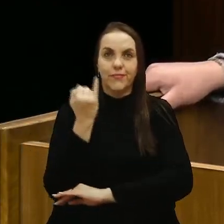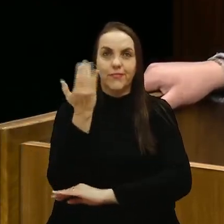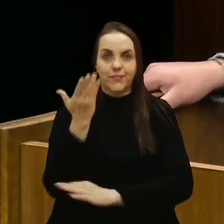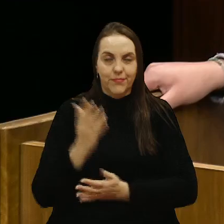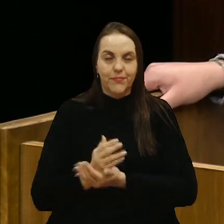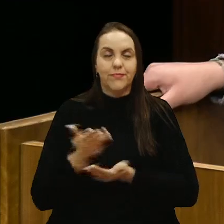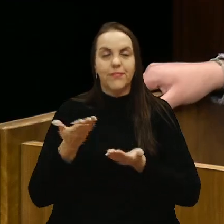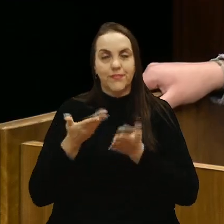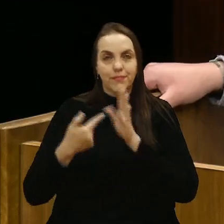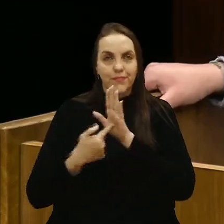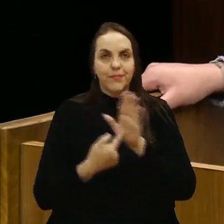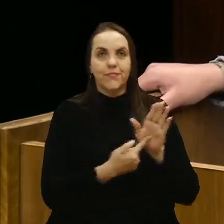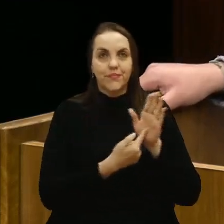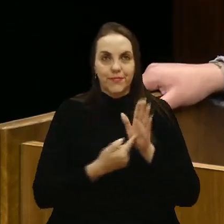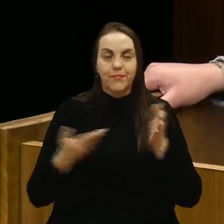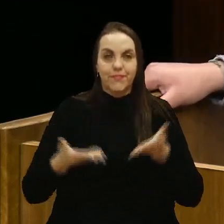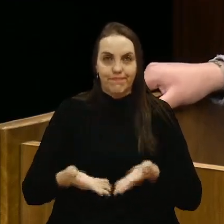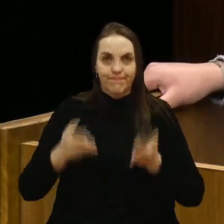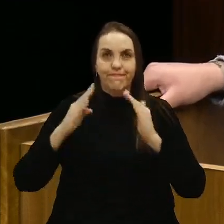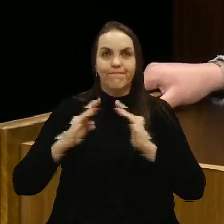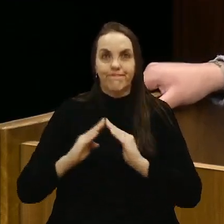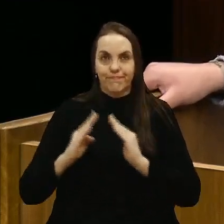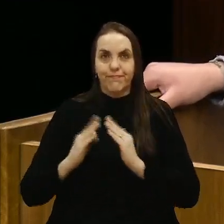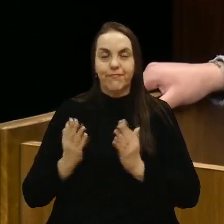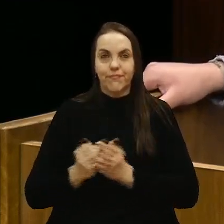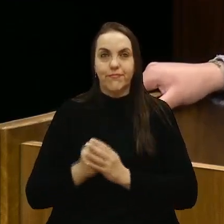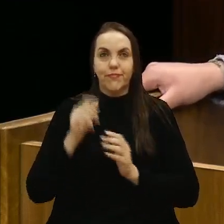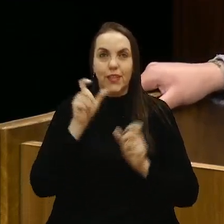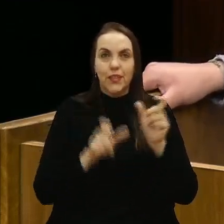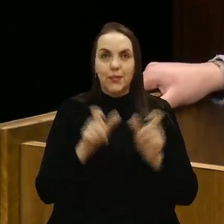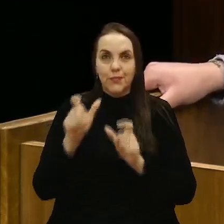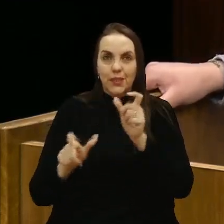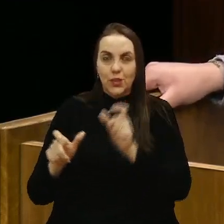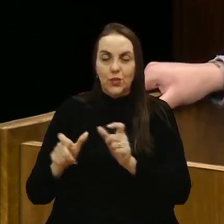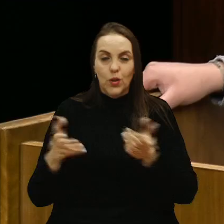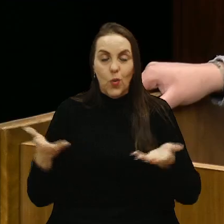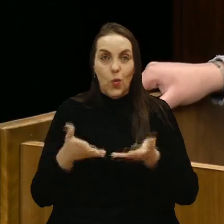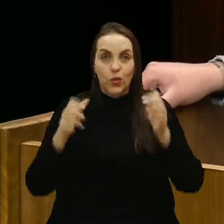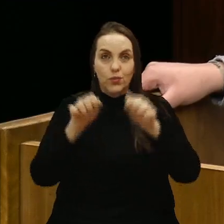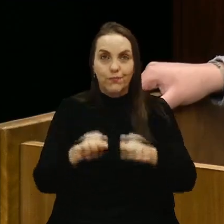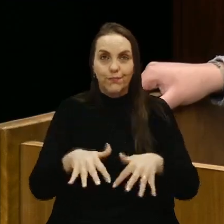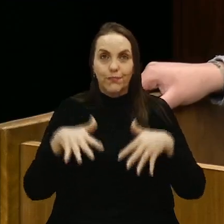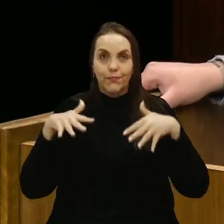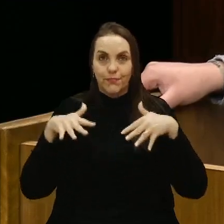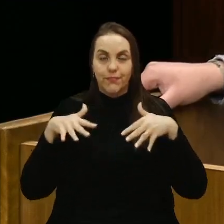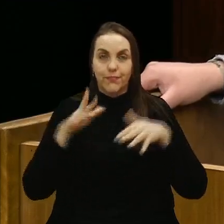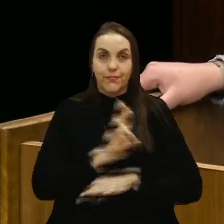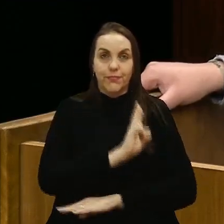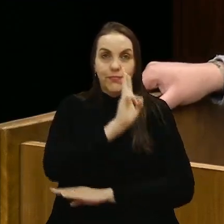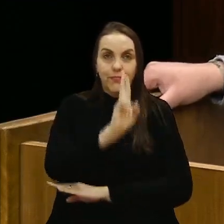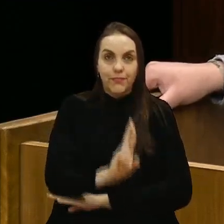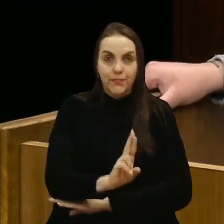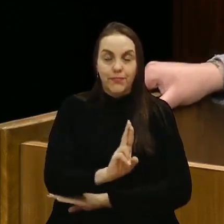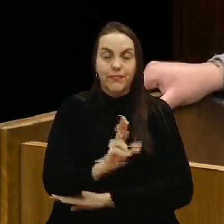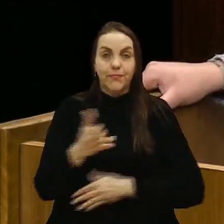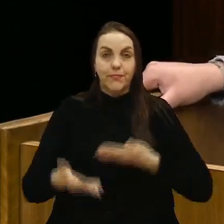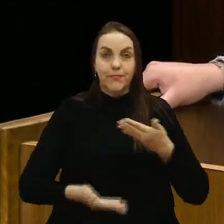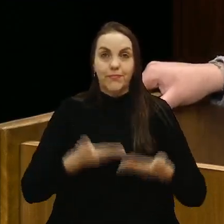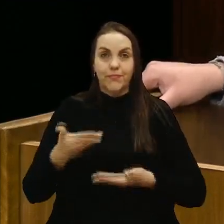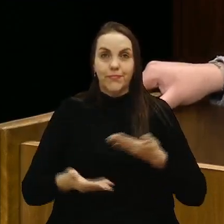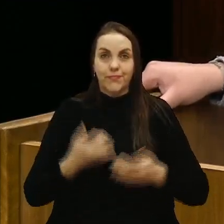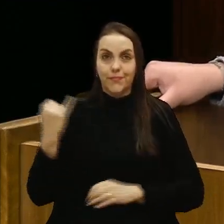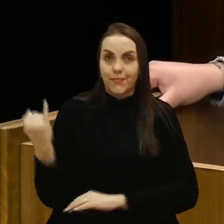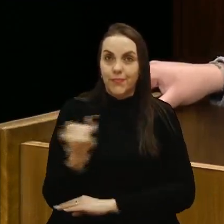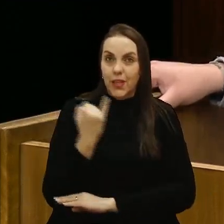que se apresenta nesta casa. As pessoas que estão neste plenário representam serviços